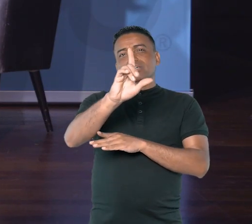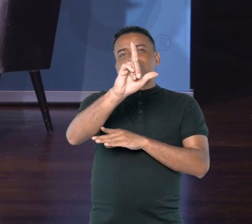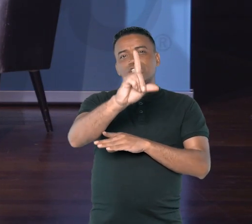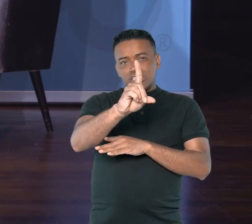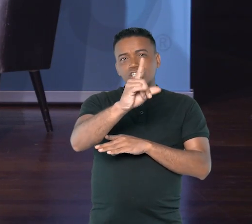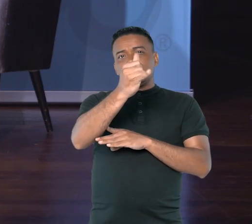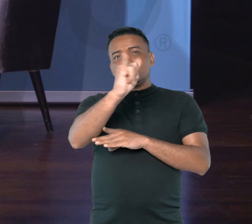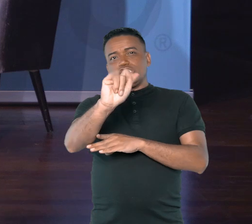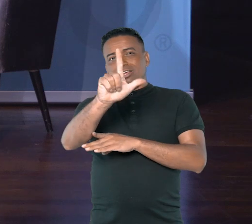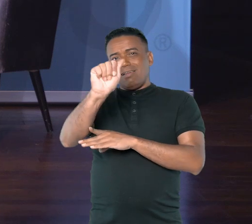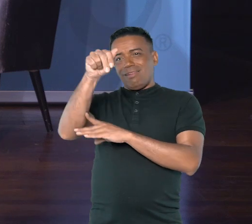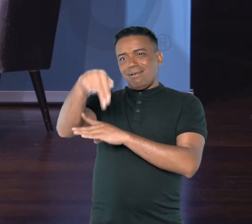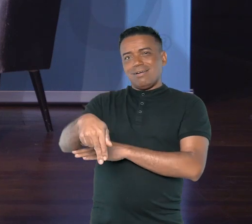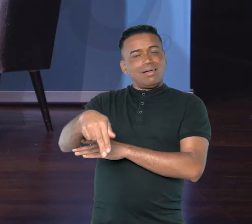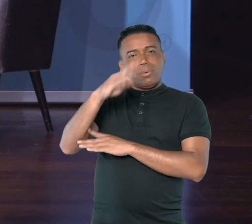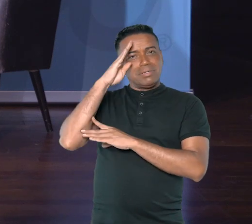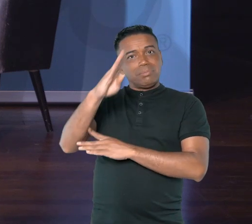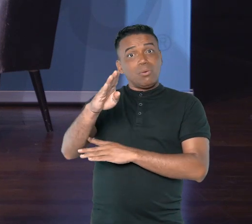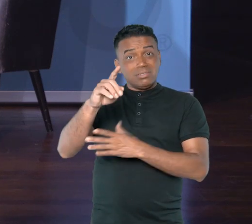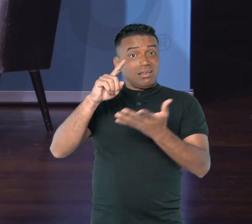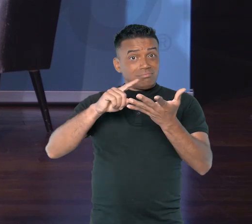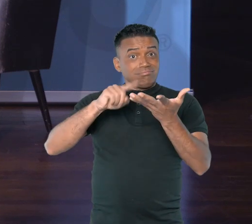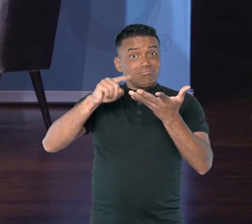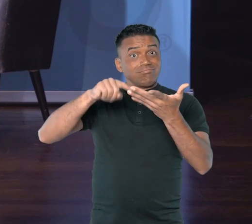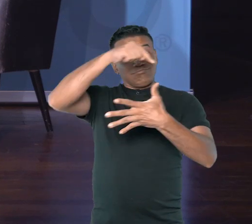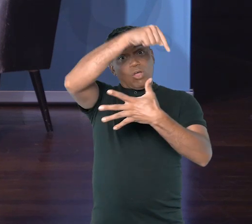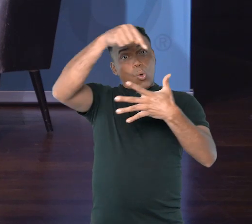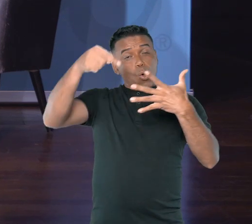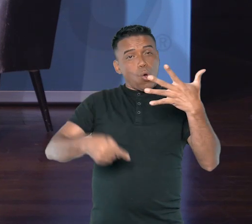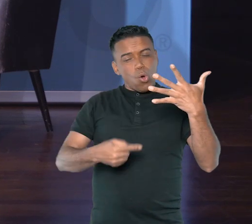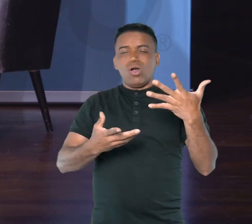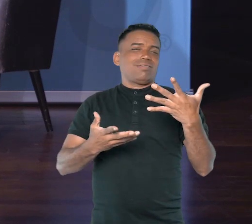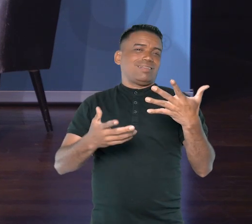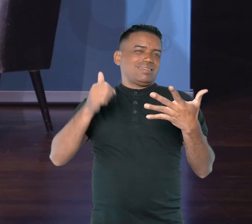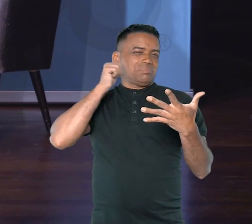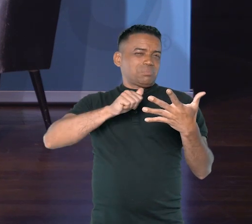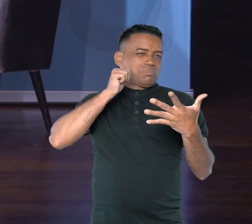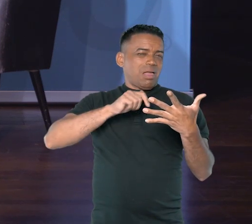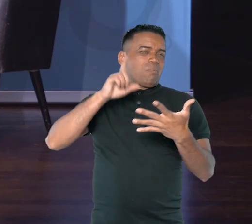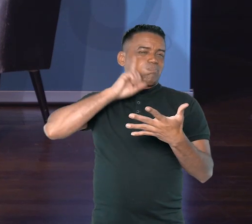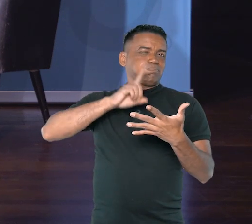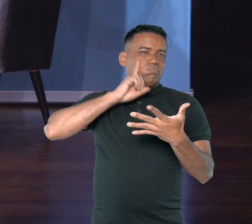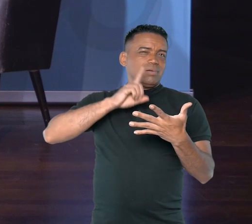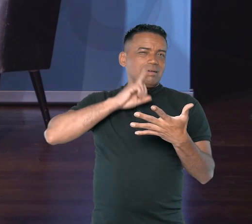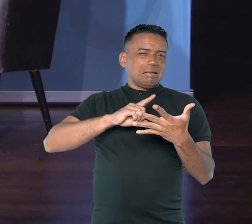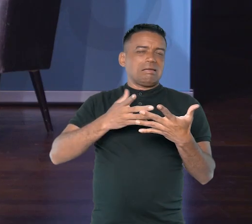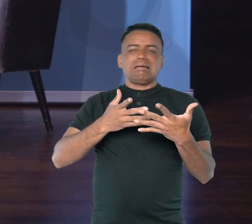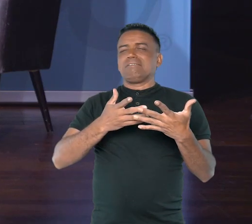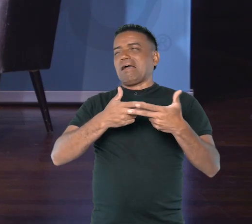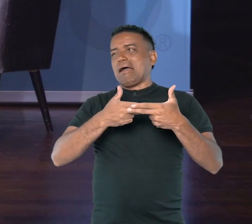principal delas, mas tem outras também, né? A Patti Smith, que é uma verdadeira musa para mim, Nick